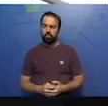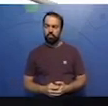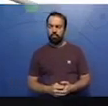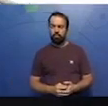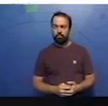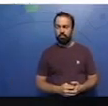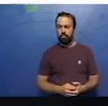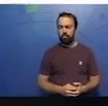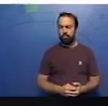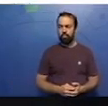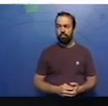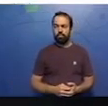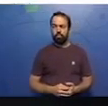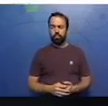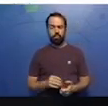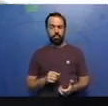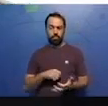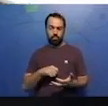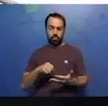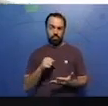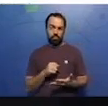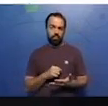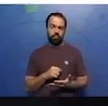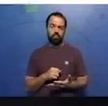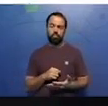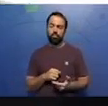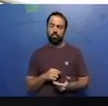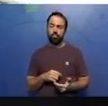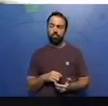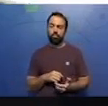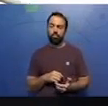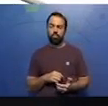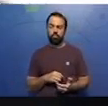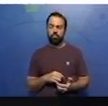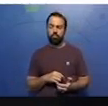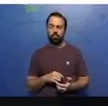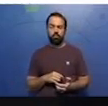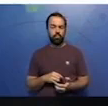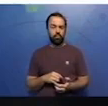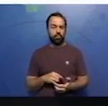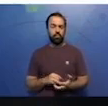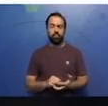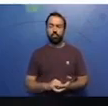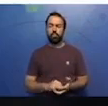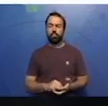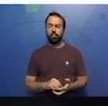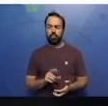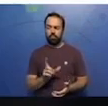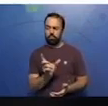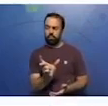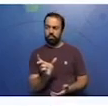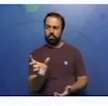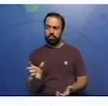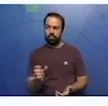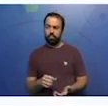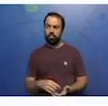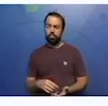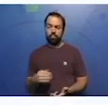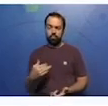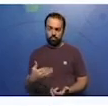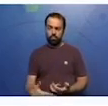Eu posso escrever com palavras, mas assim já satisfaz o exercício.